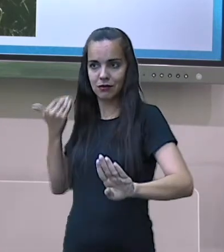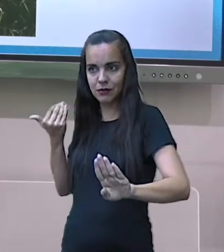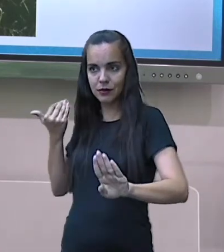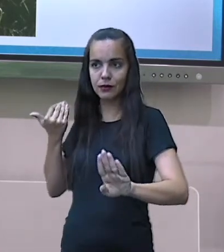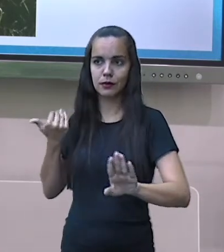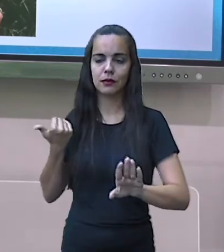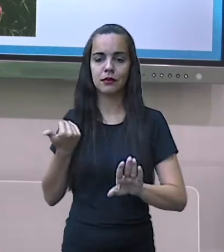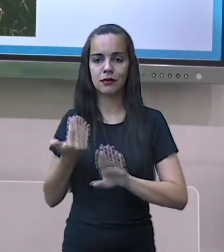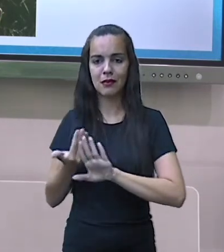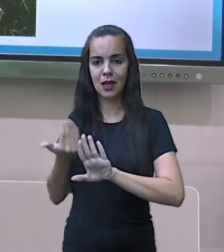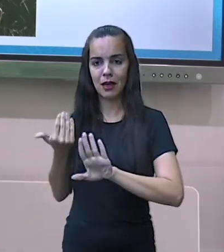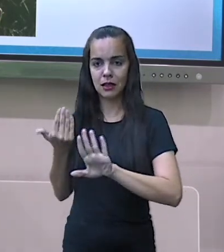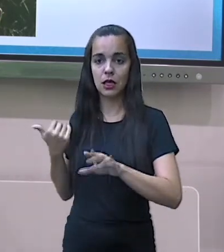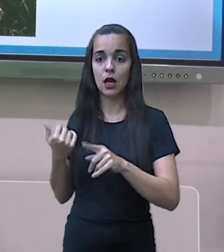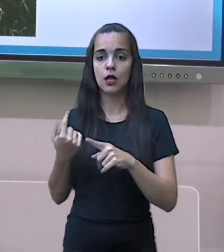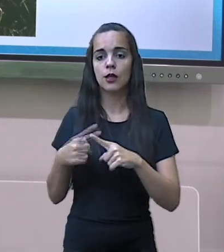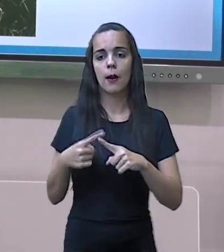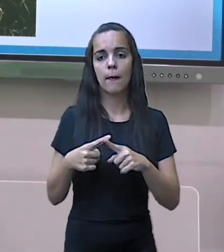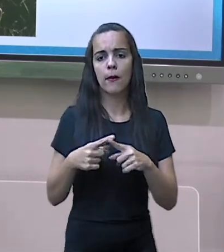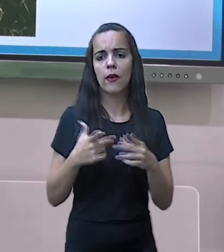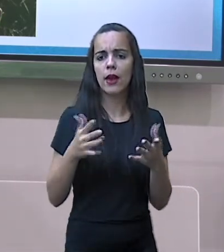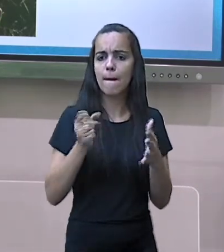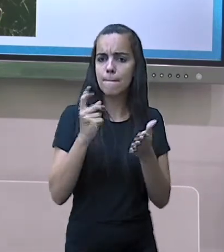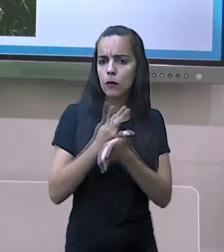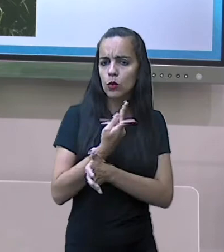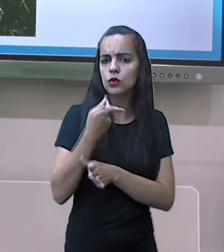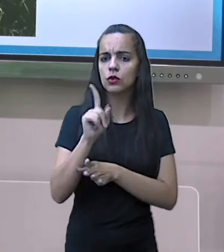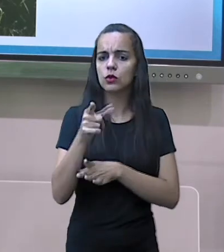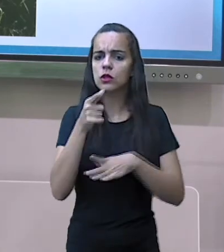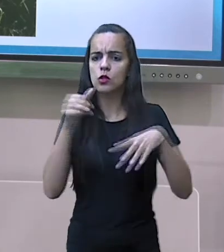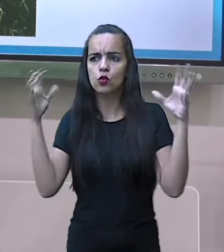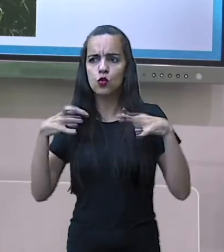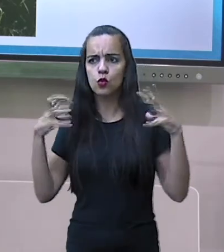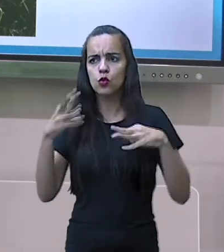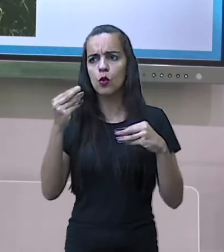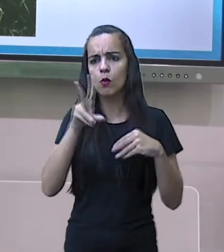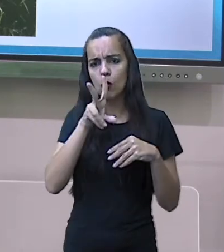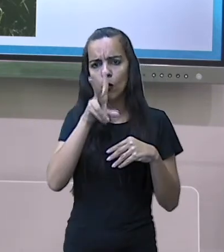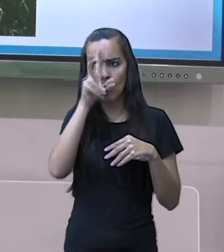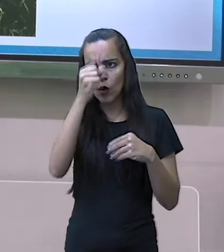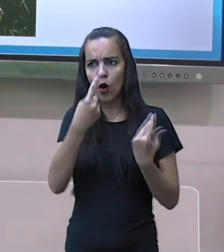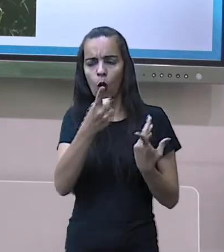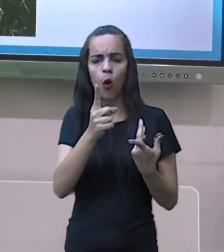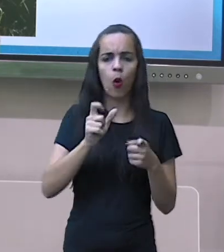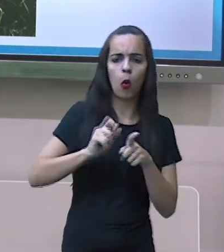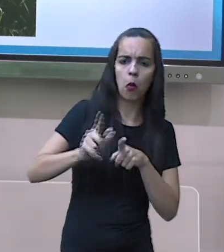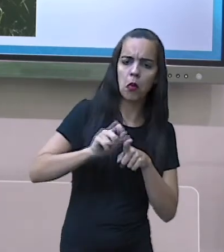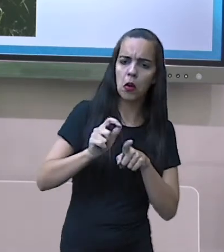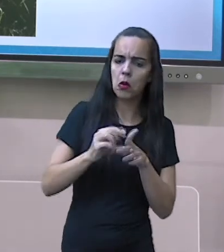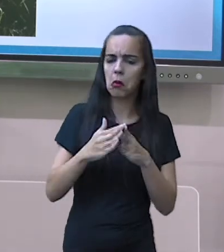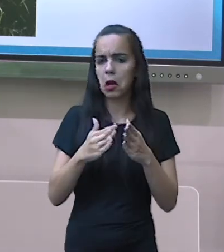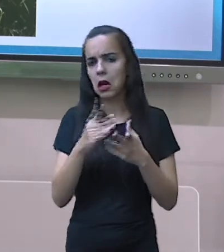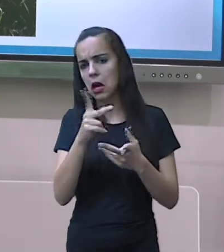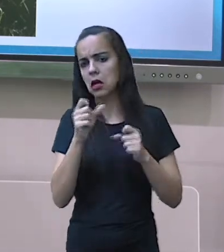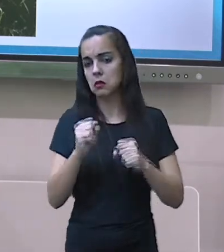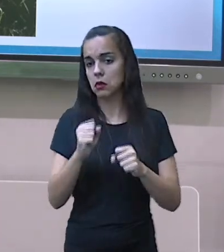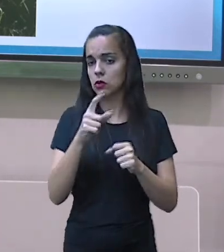ele retira essa mata ciliar, tira a proteção natural da caixa do rio